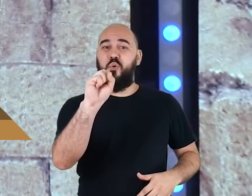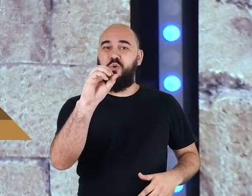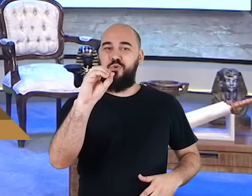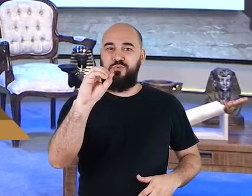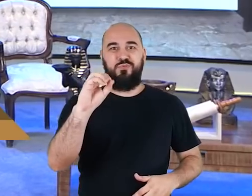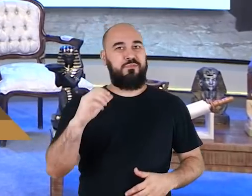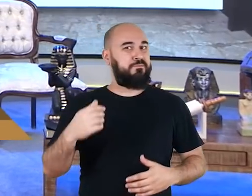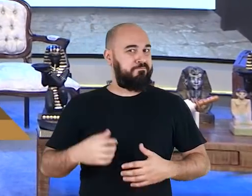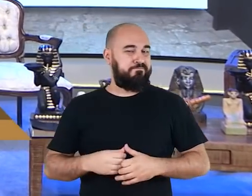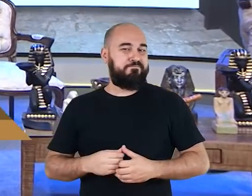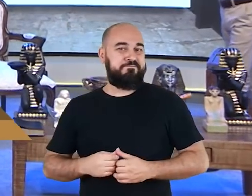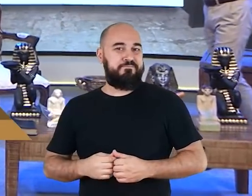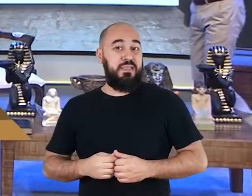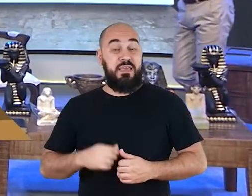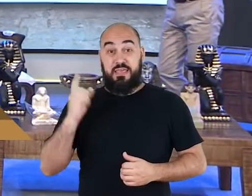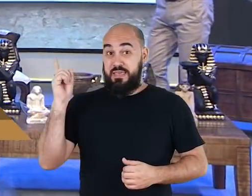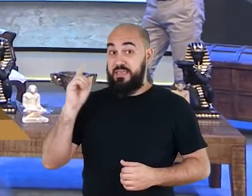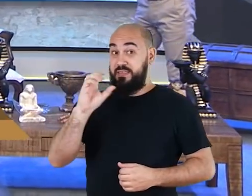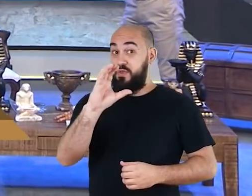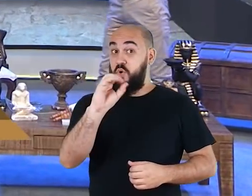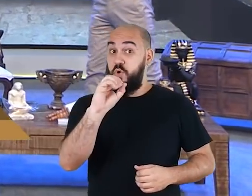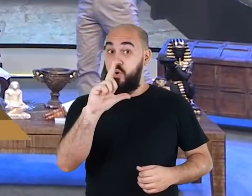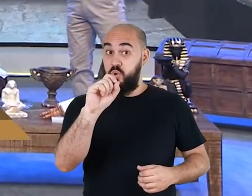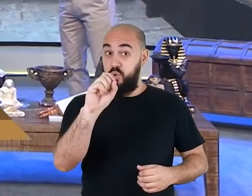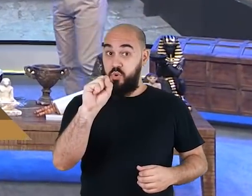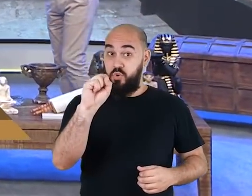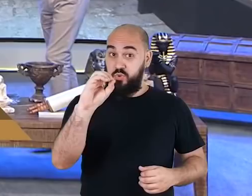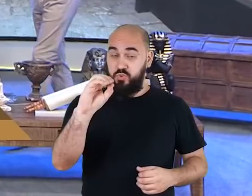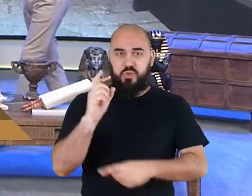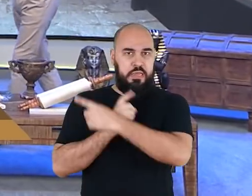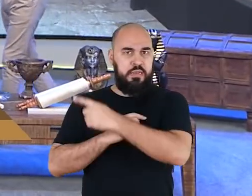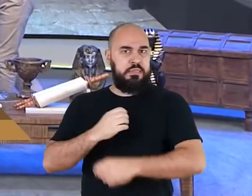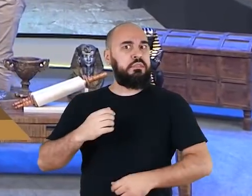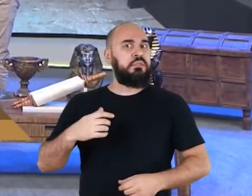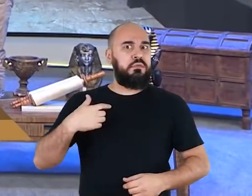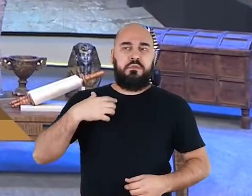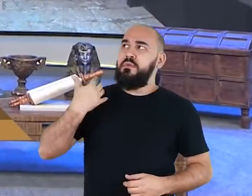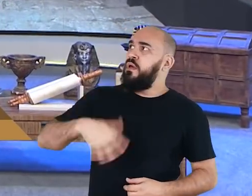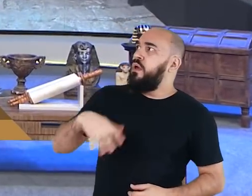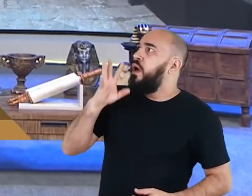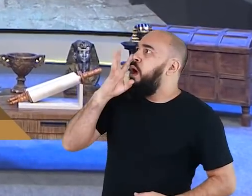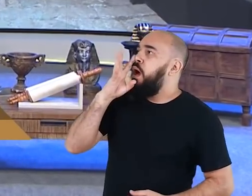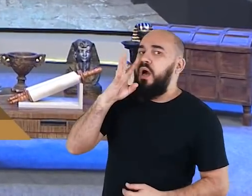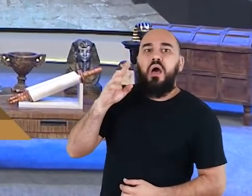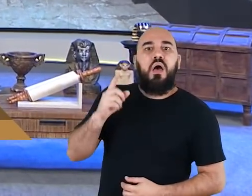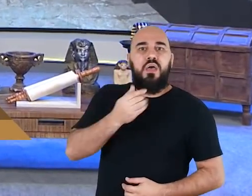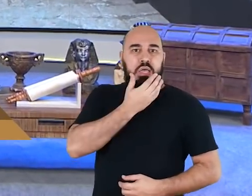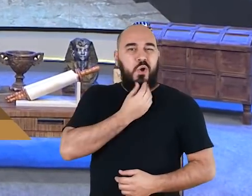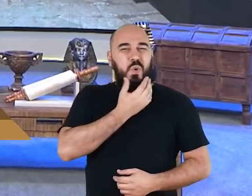Rhodes. O Colosso de Rhodes era uma estátua tão imponente que um homem adulto de